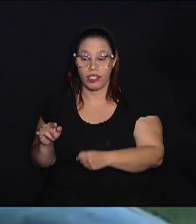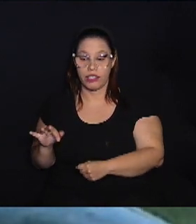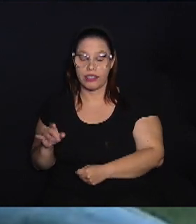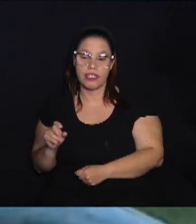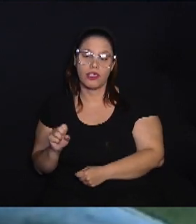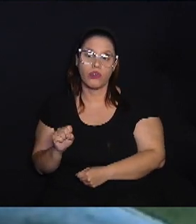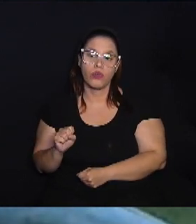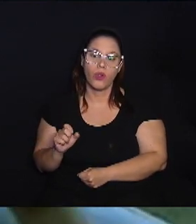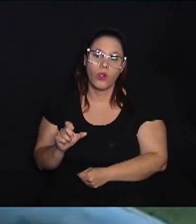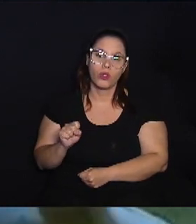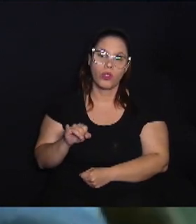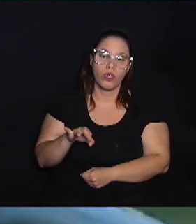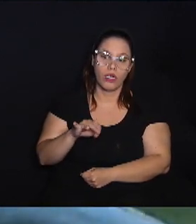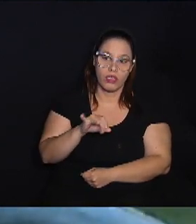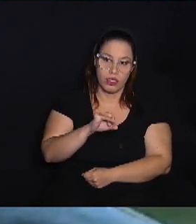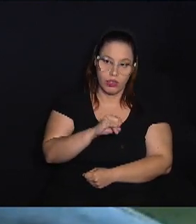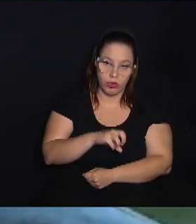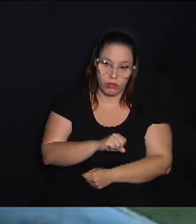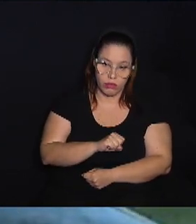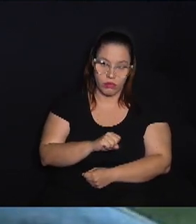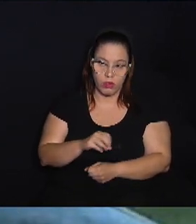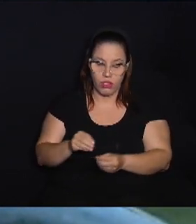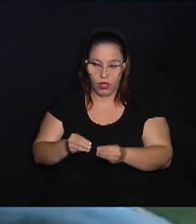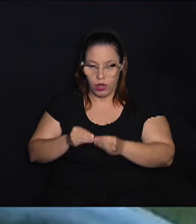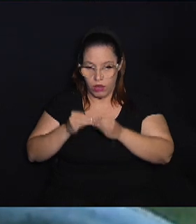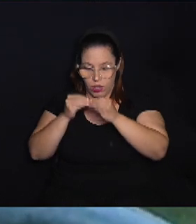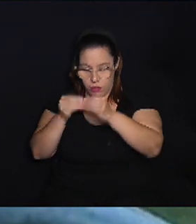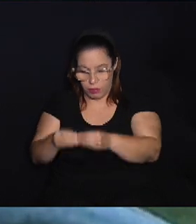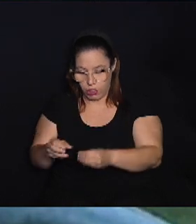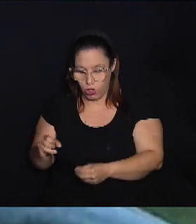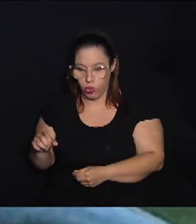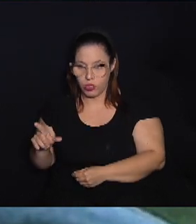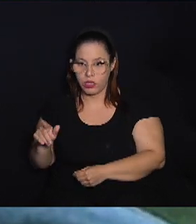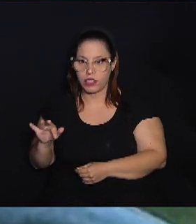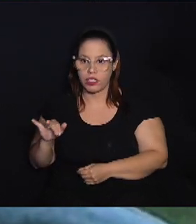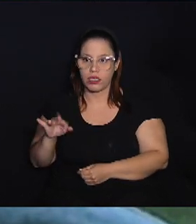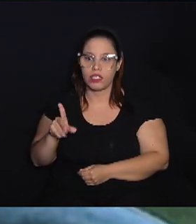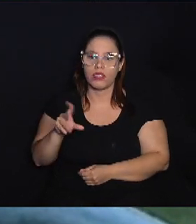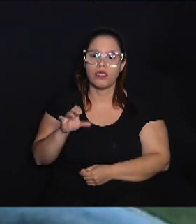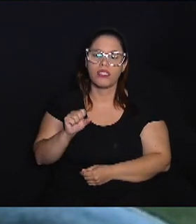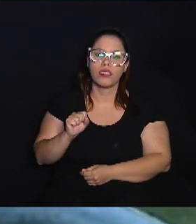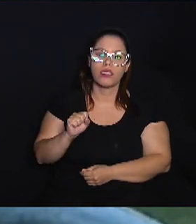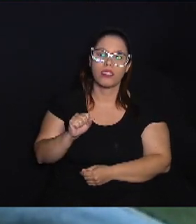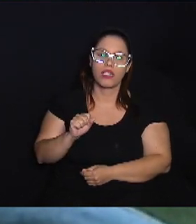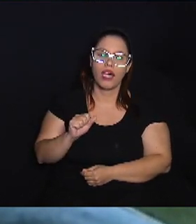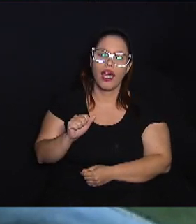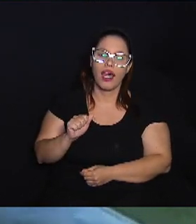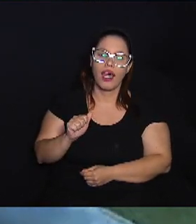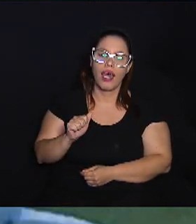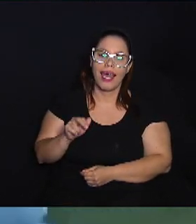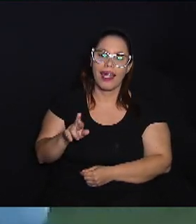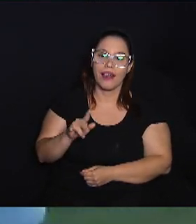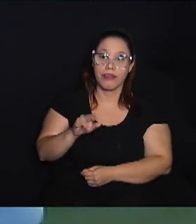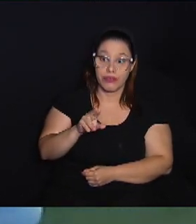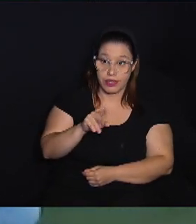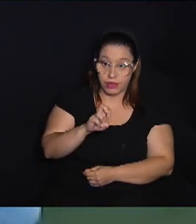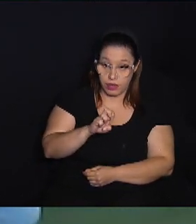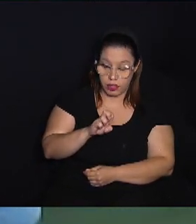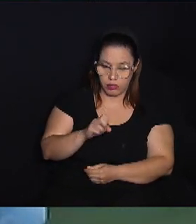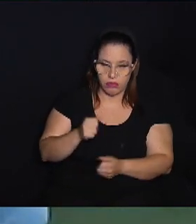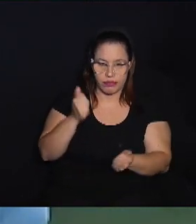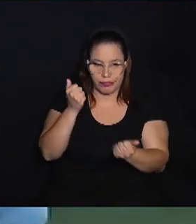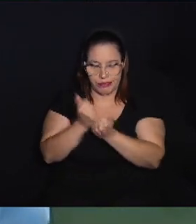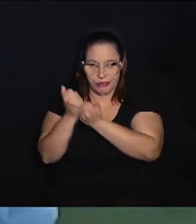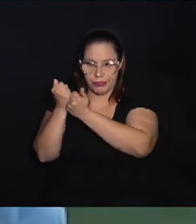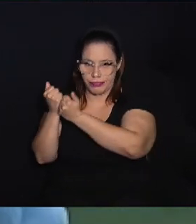essa finalidade, né, de implementar a logística reversa. Então, o que a gente faz é principalmente apoiar os grupos